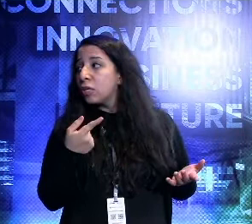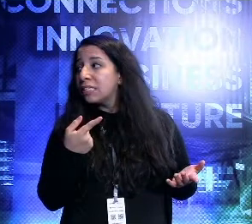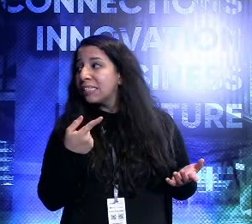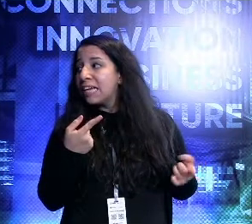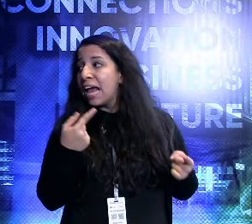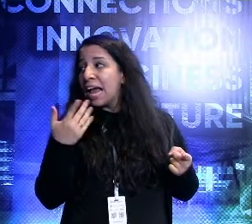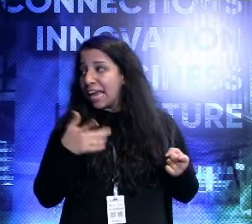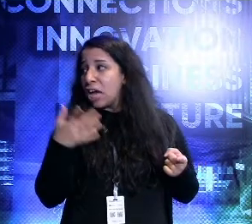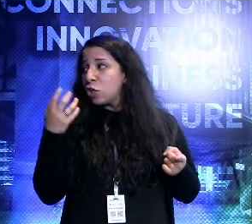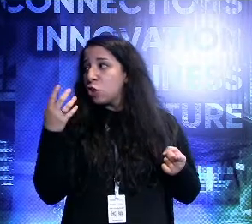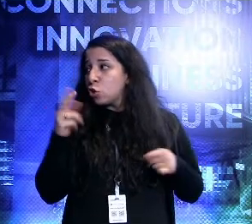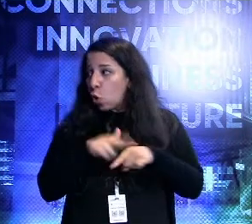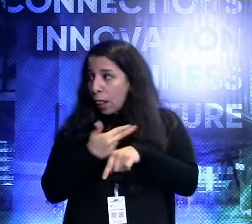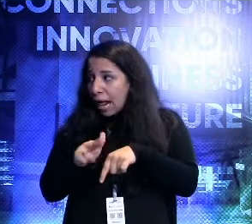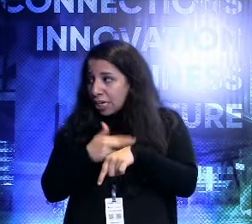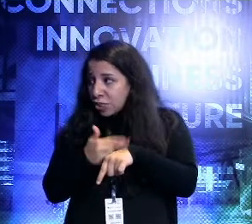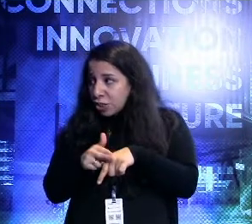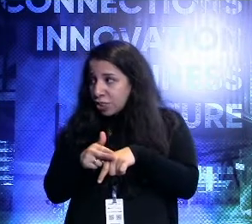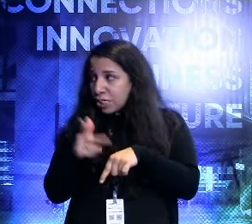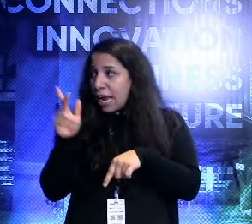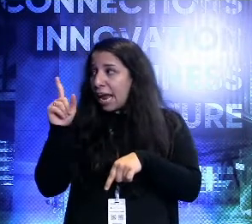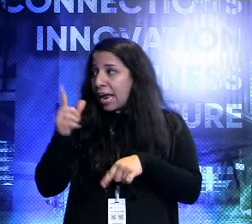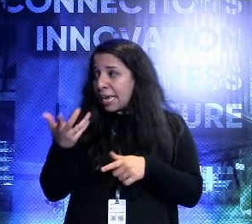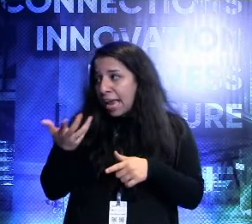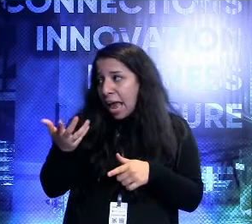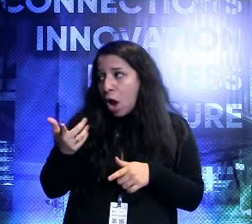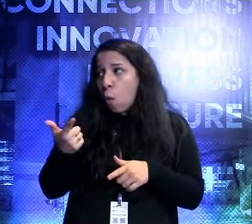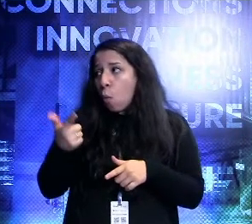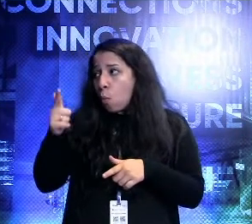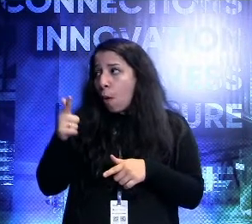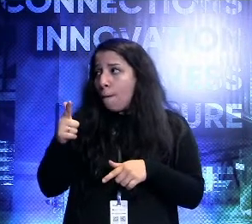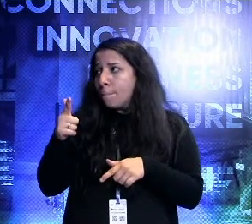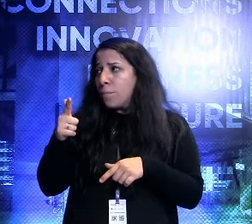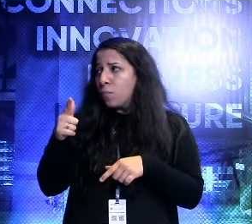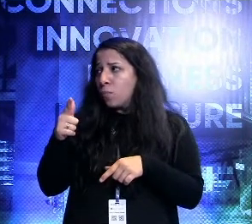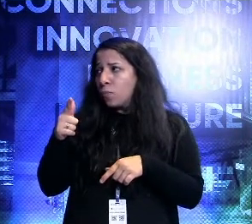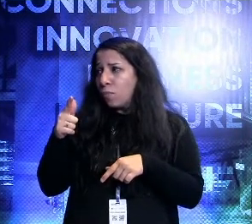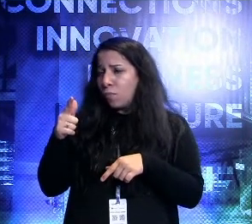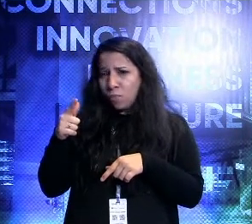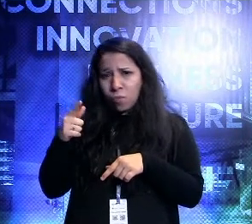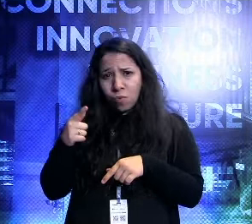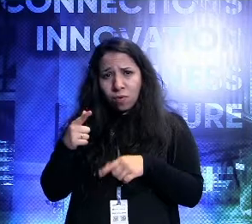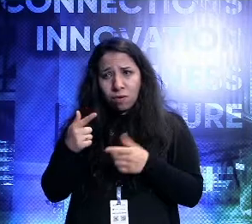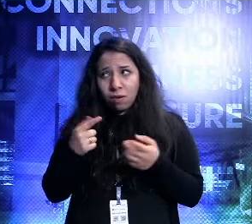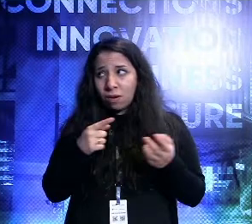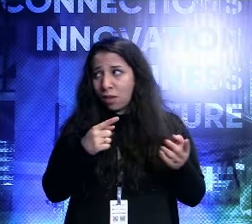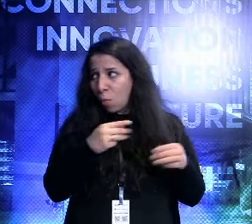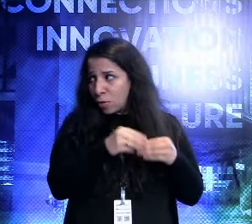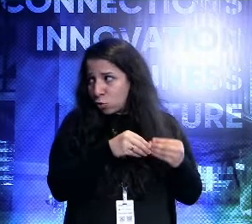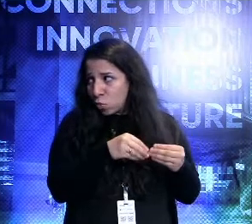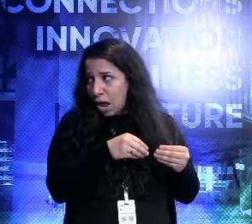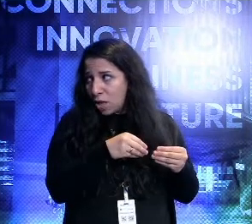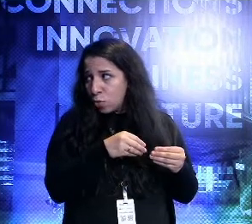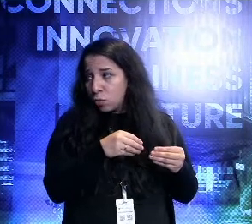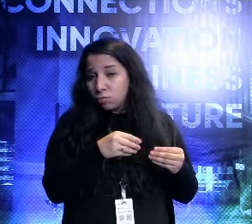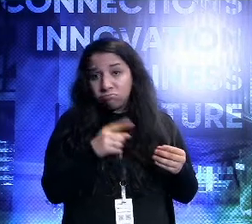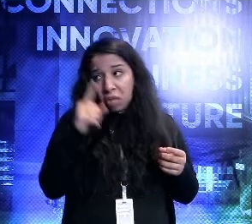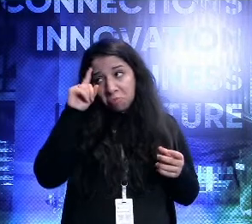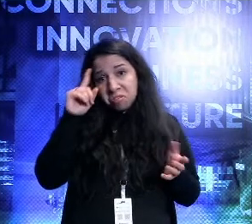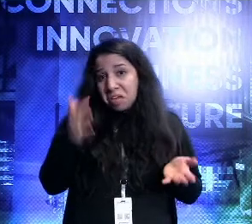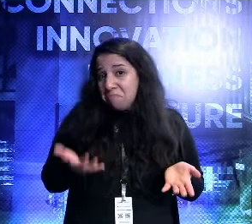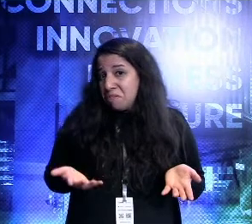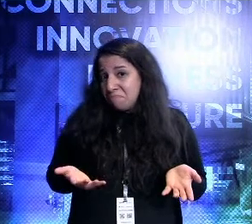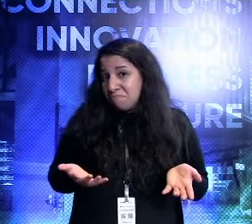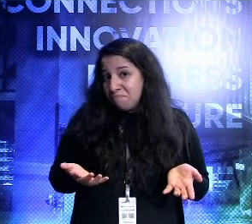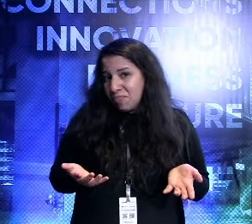fazer de baunilha, ela pode fazer de chocolate ou ela pode fazer um misto. É mais ou menos o que acontece quando a gente está usando o Factory. Você vai